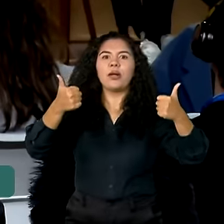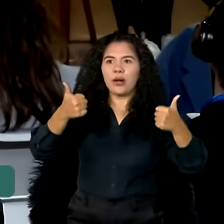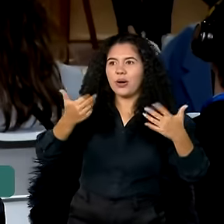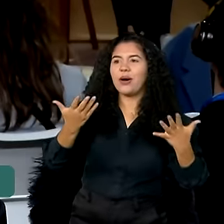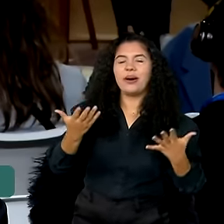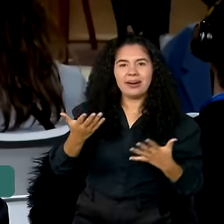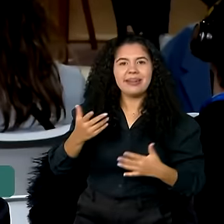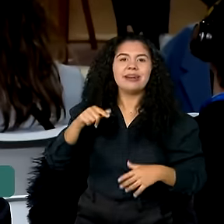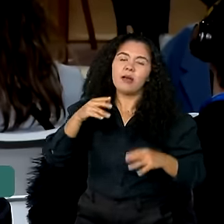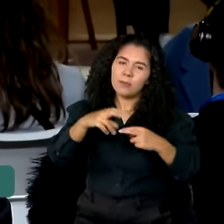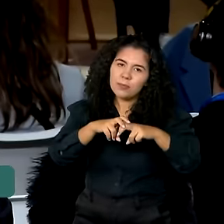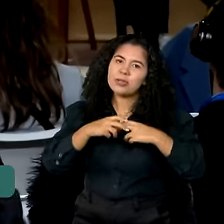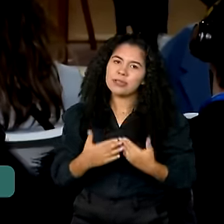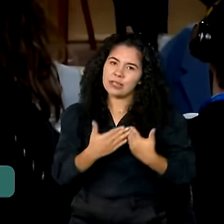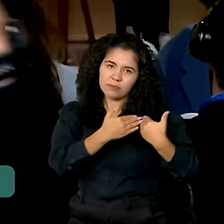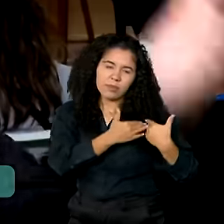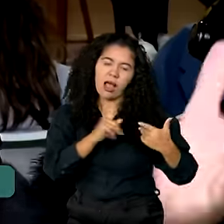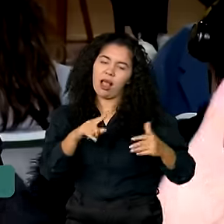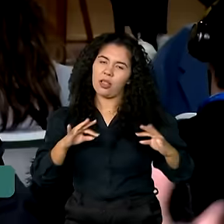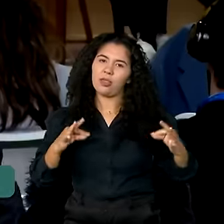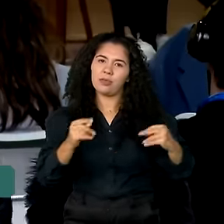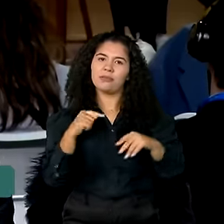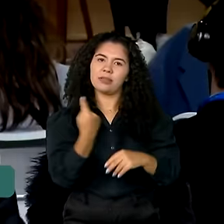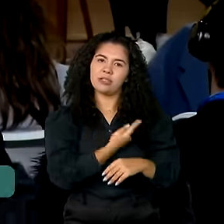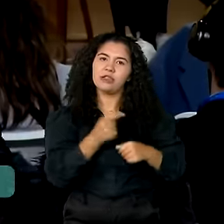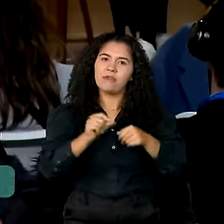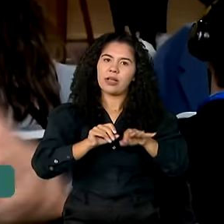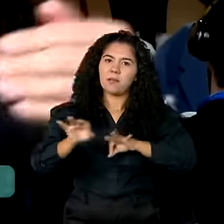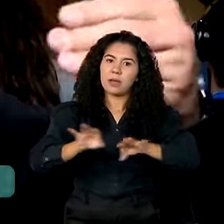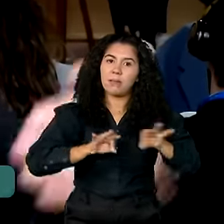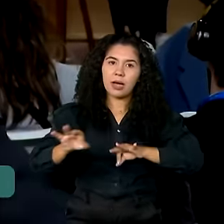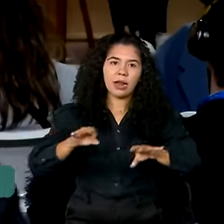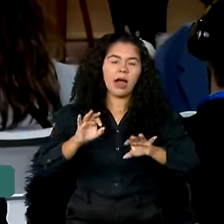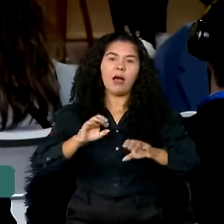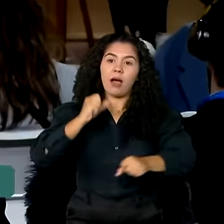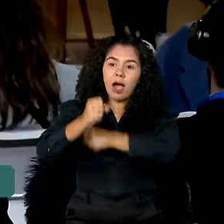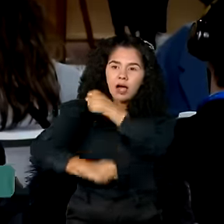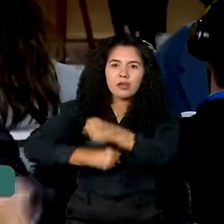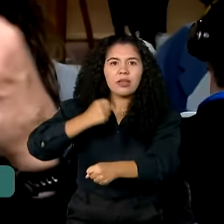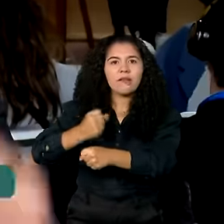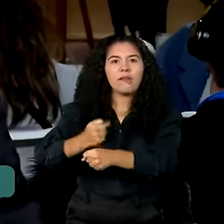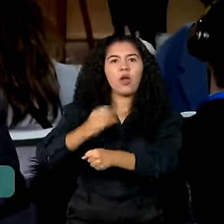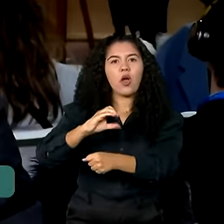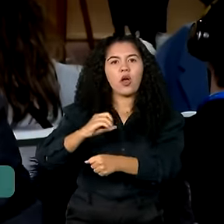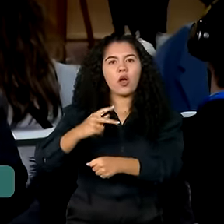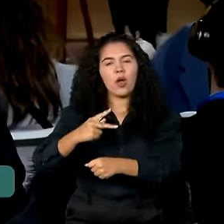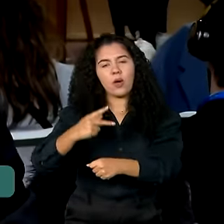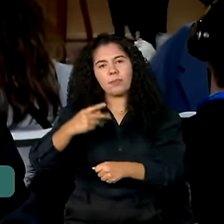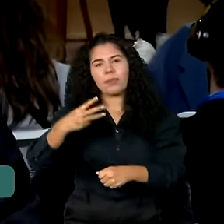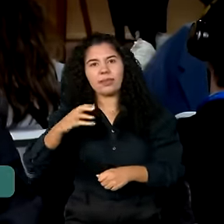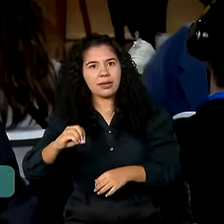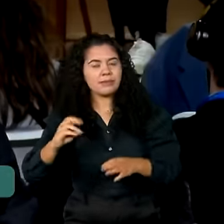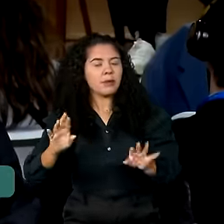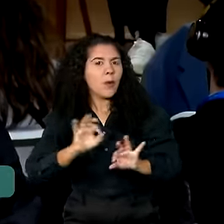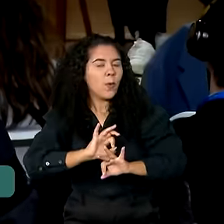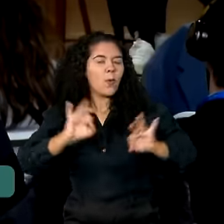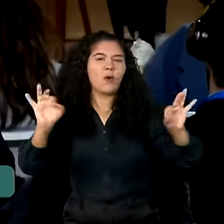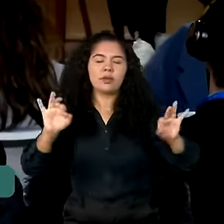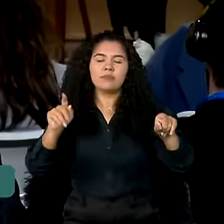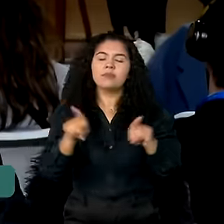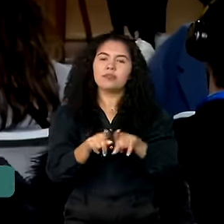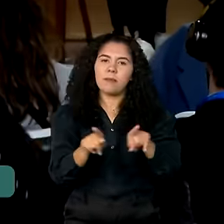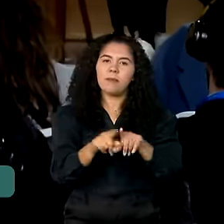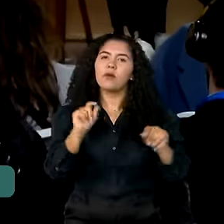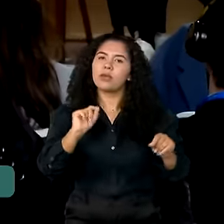por isso a responsabilidade é de todos, para a gente fazer uma boa COP ano que vem e também, daqui até lá, implementar políticas que sejam de